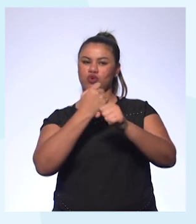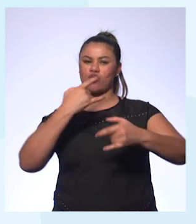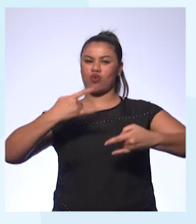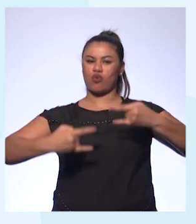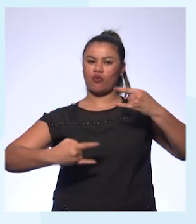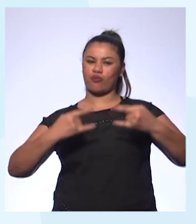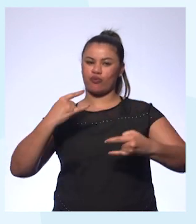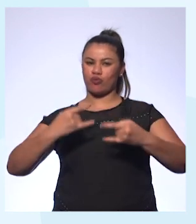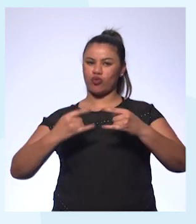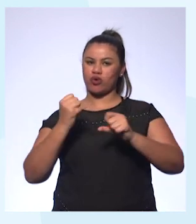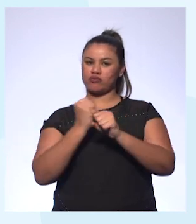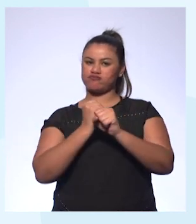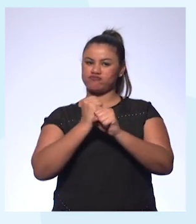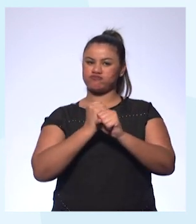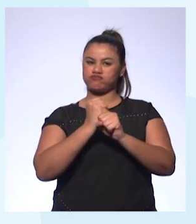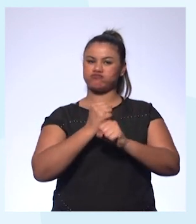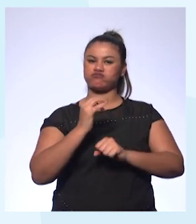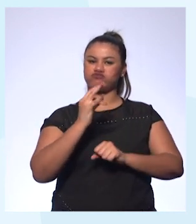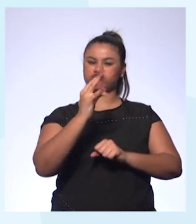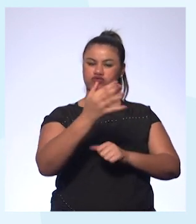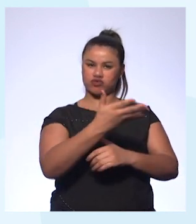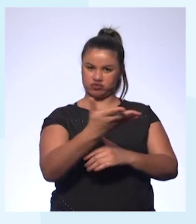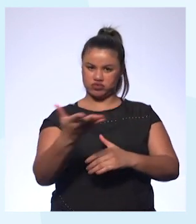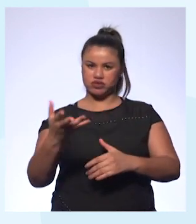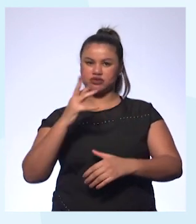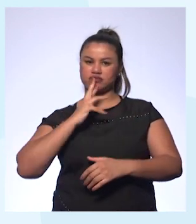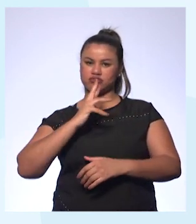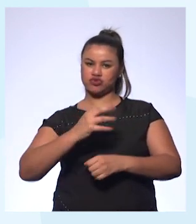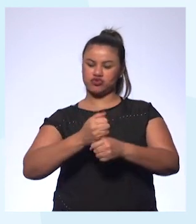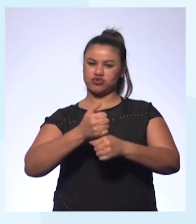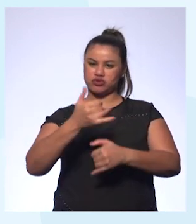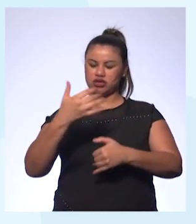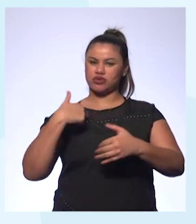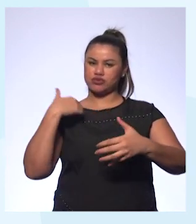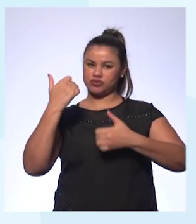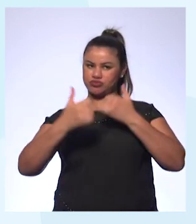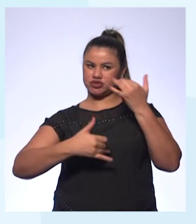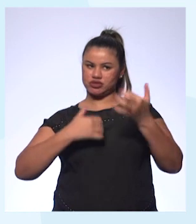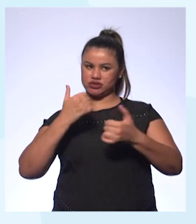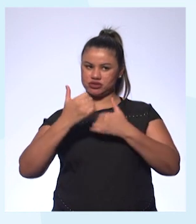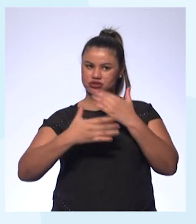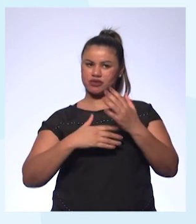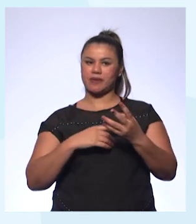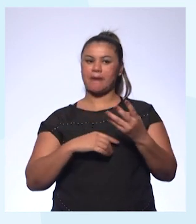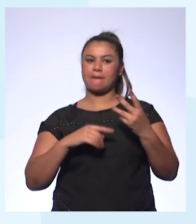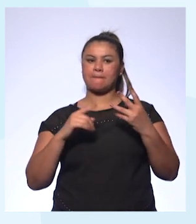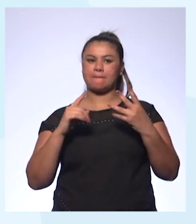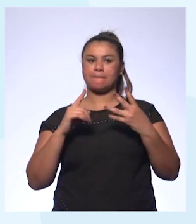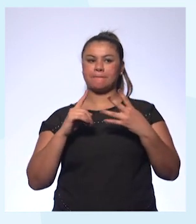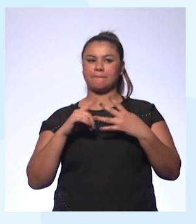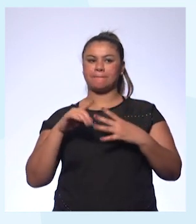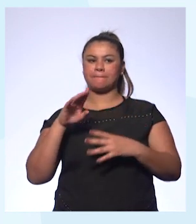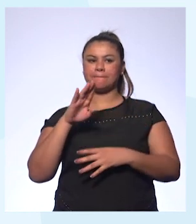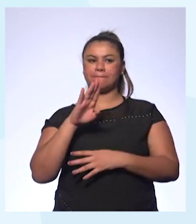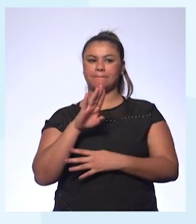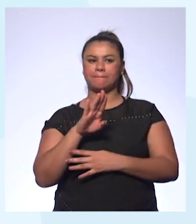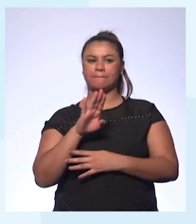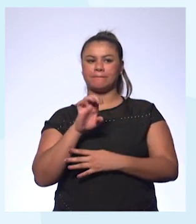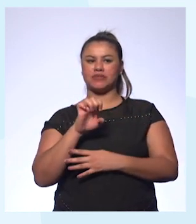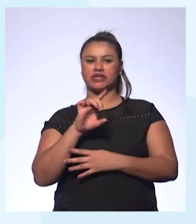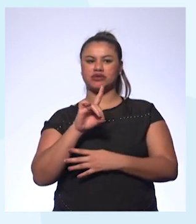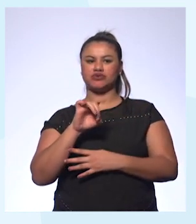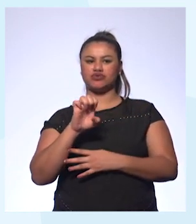em alguns anos aí vão respondendo no Jet eu vou aí eu vou encontrei sua explicam as palavras bild é construir Robert Hubble